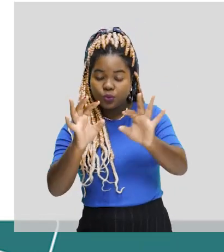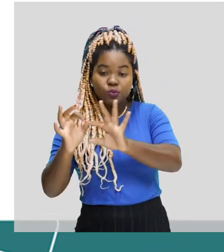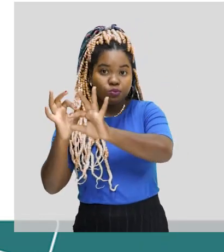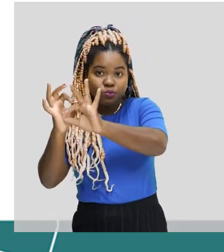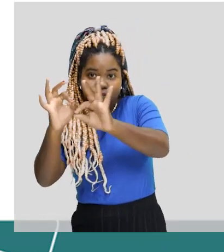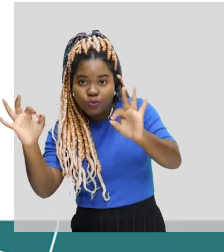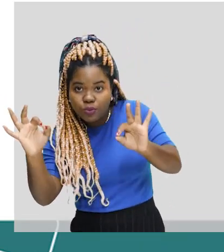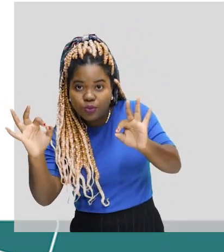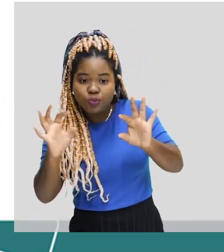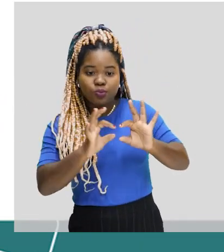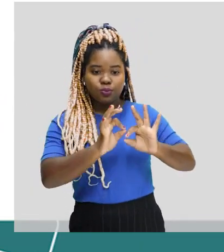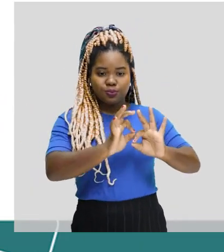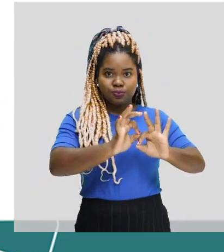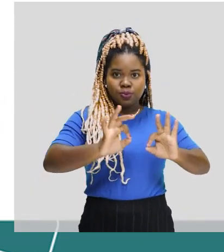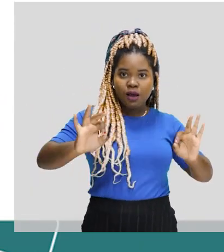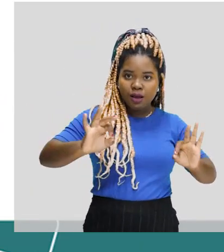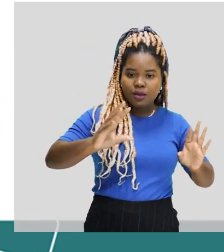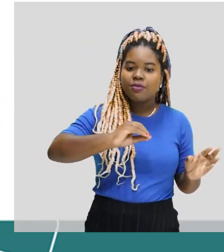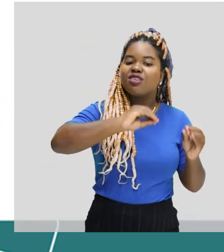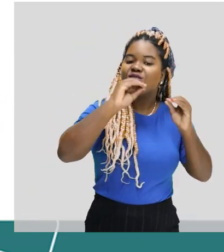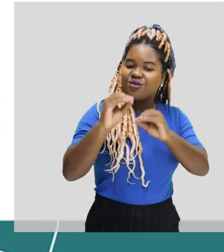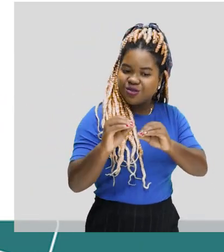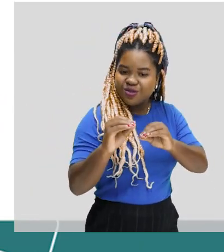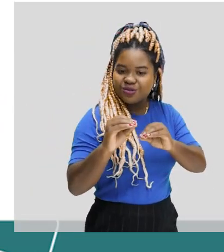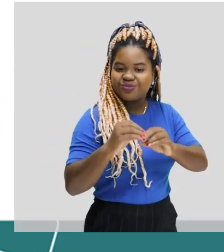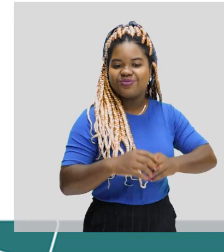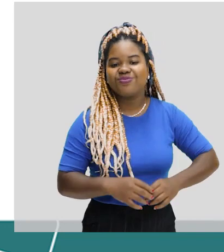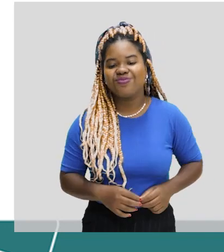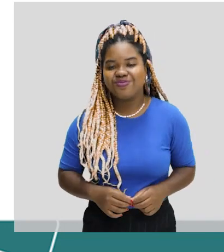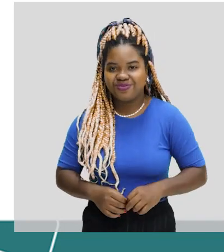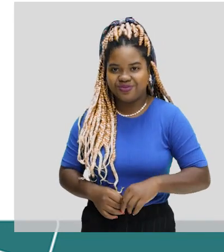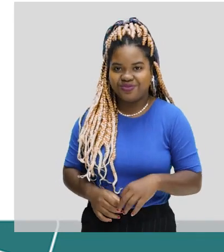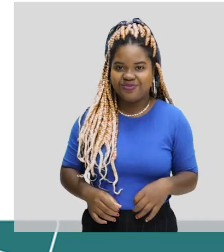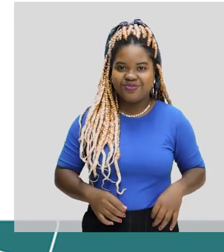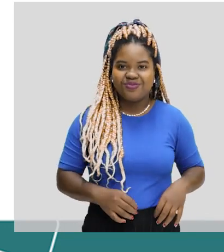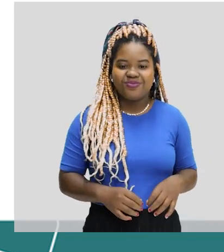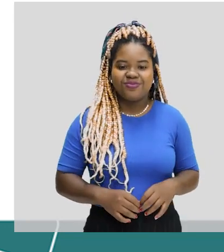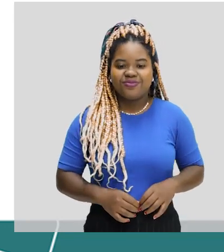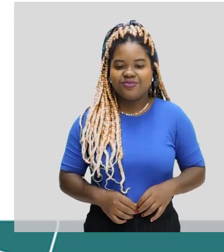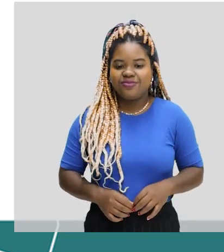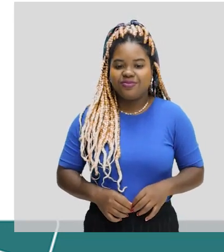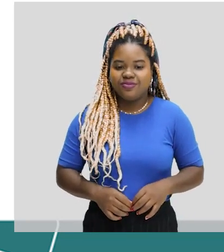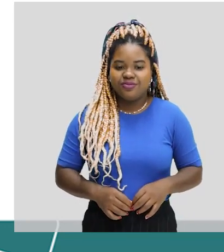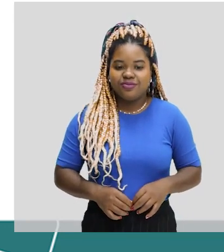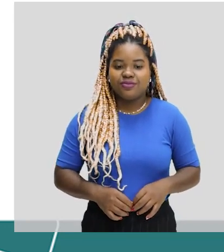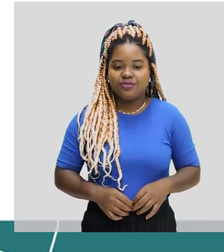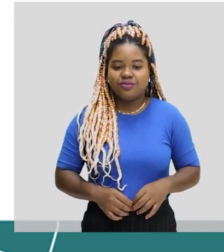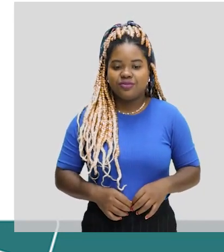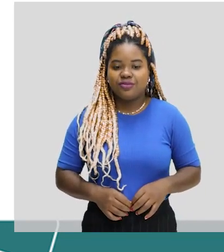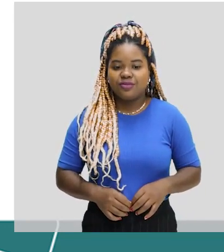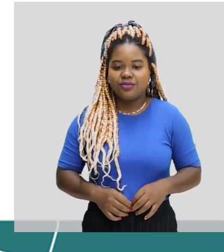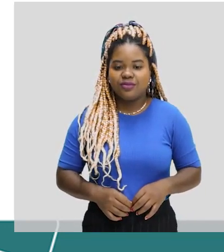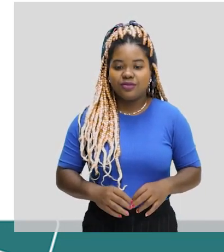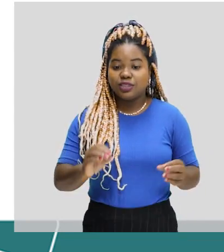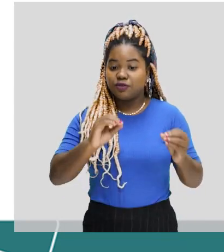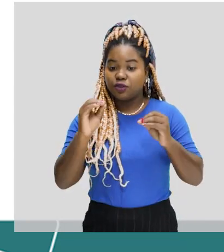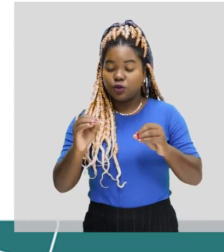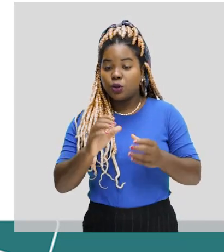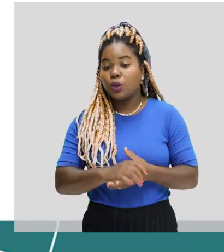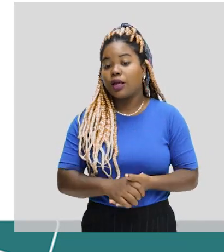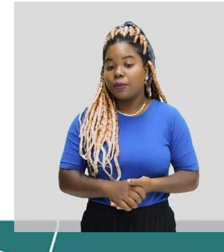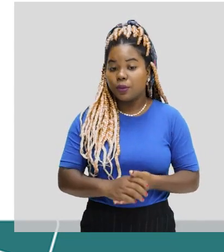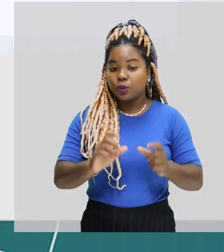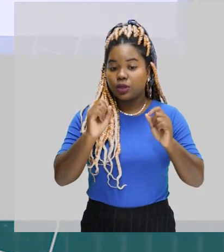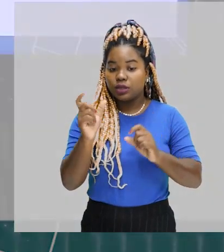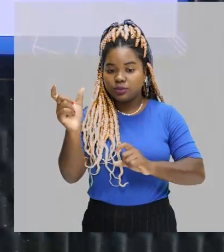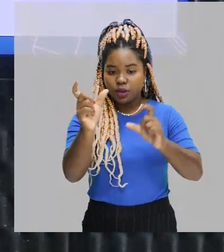neste local, árvores e flores. Hoje, só ervas daninhas. Então, você vai concordar, preencher para